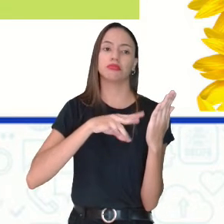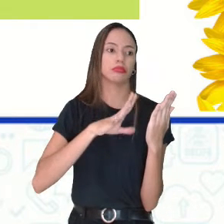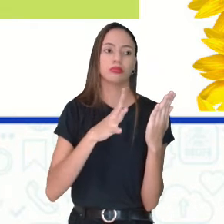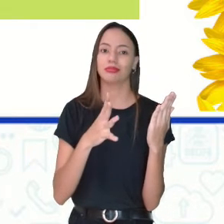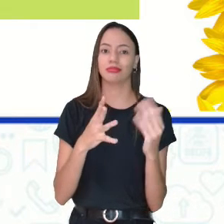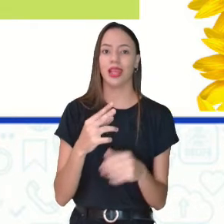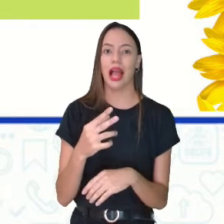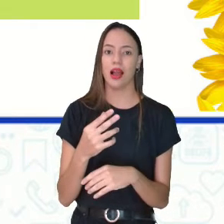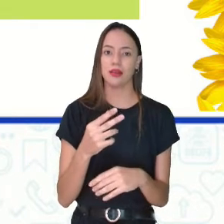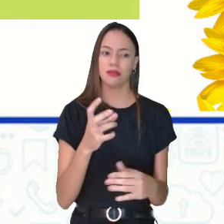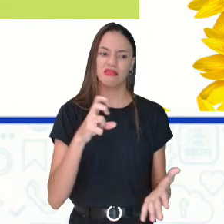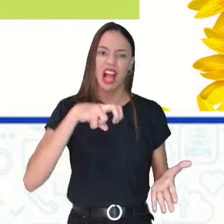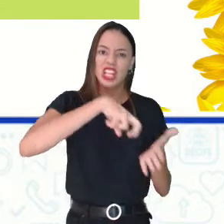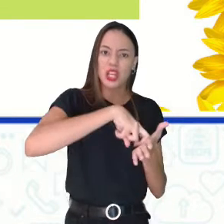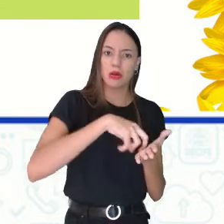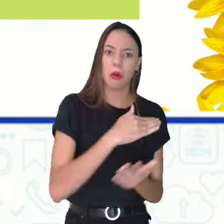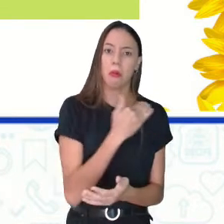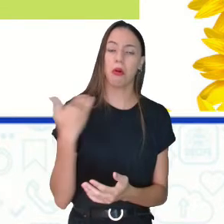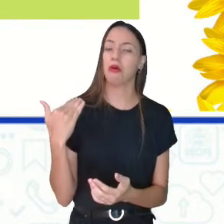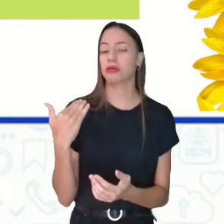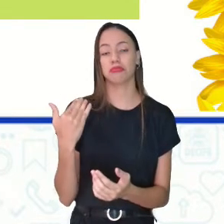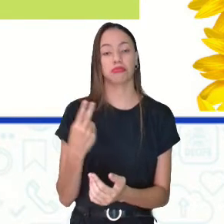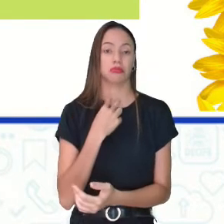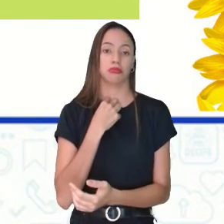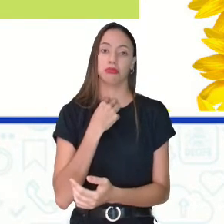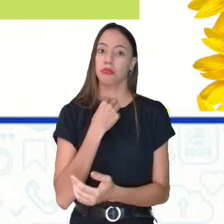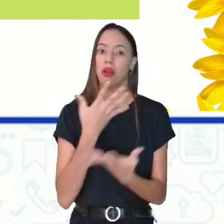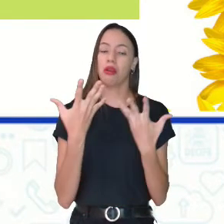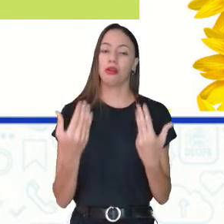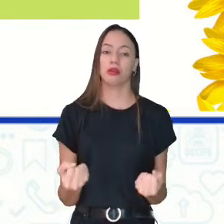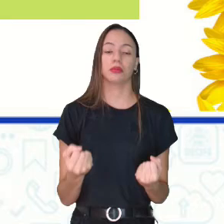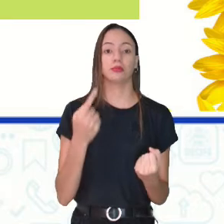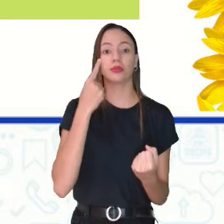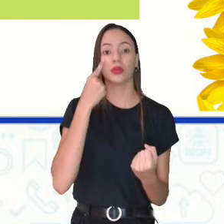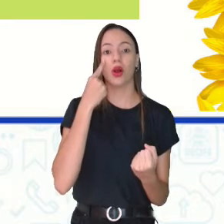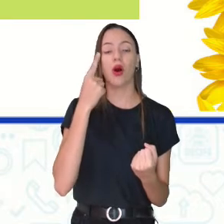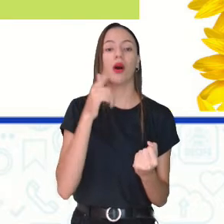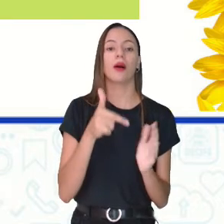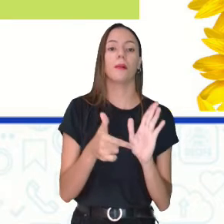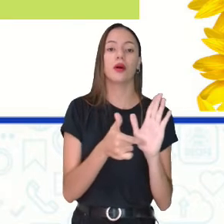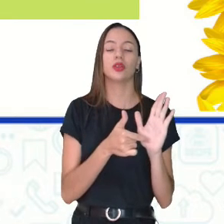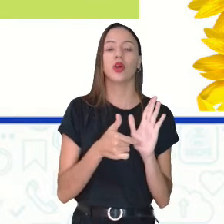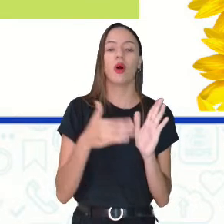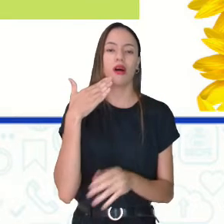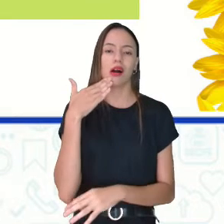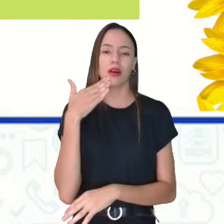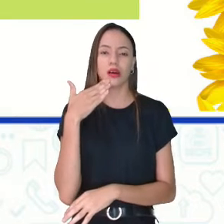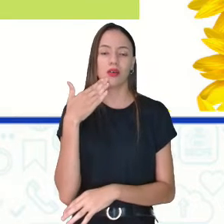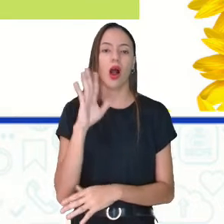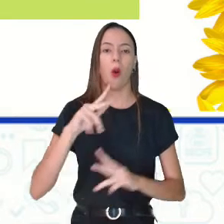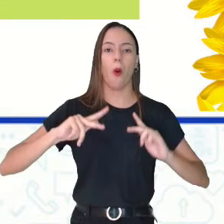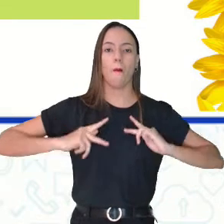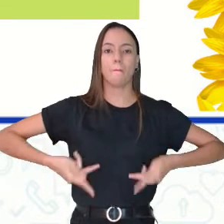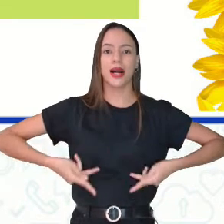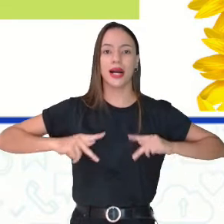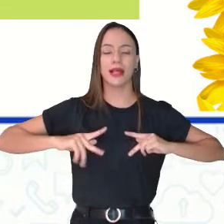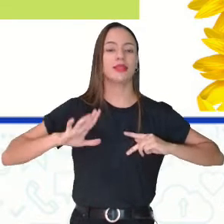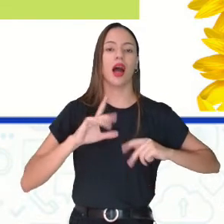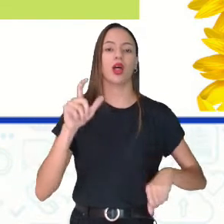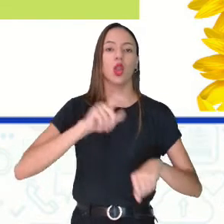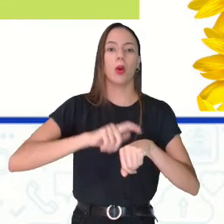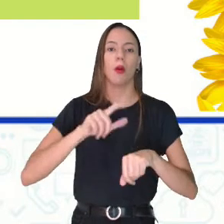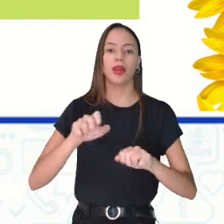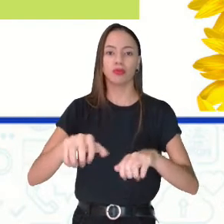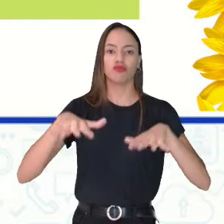aceitar a pena de morte. Para isso, foi mencionado o caso de falha humana na sentença, o que permitiu que